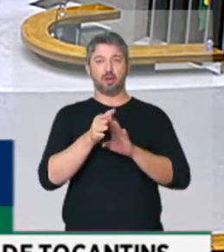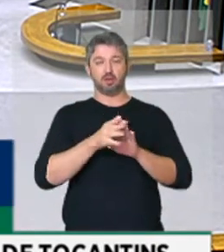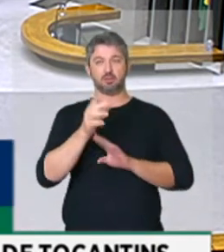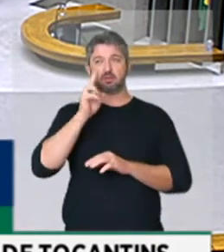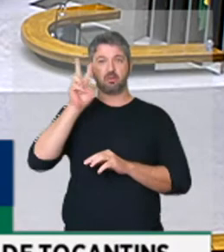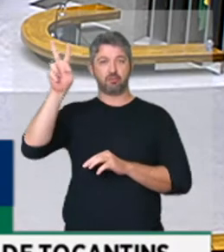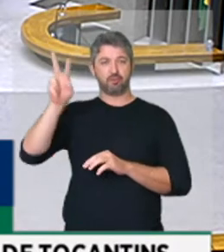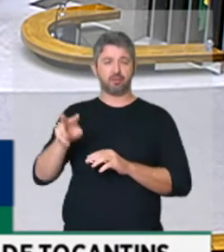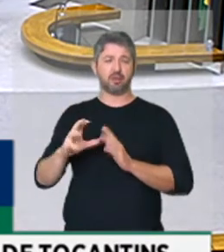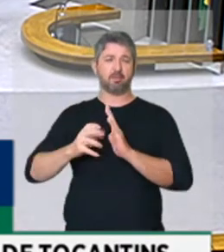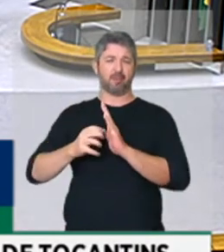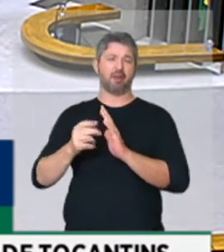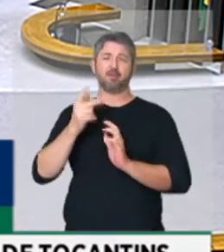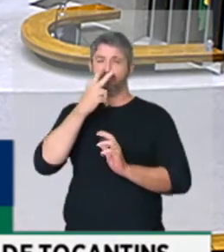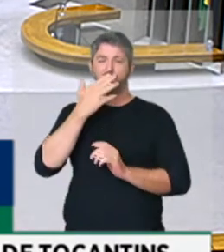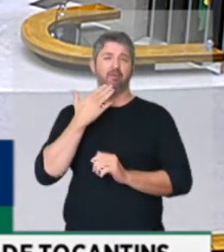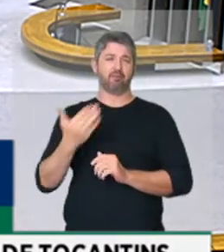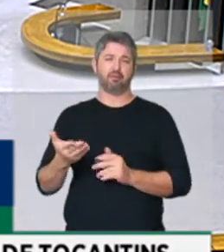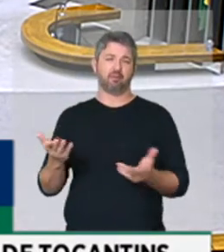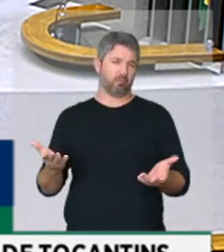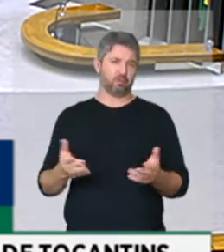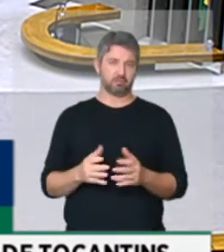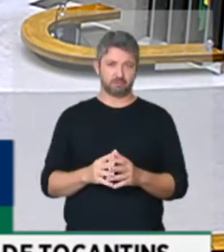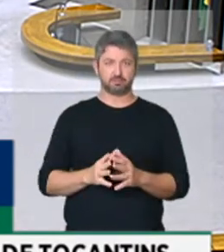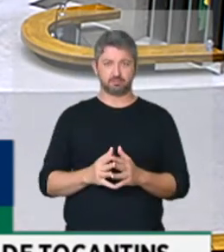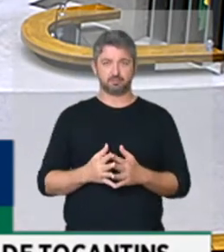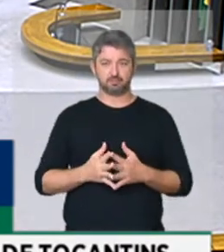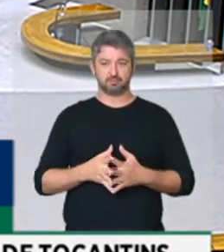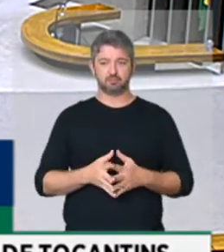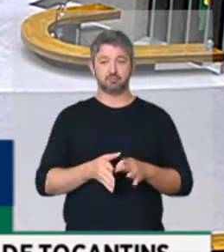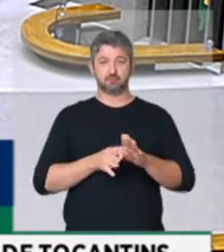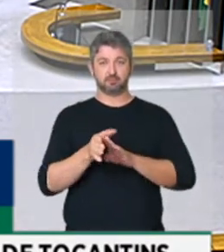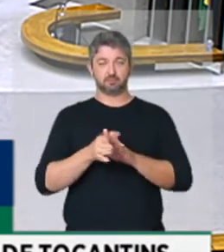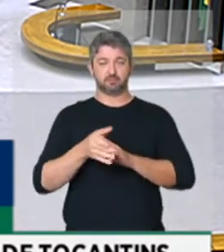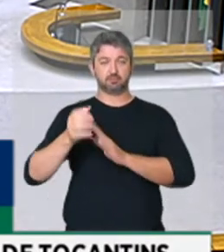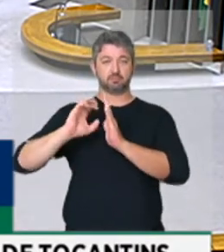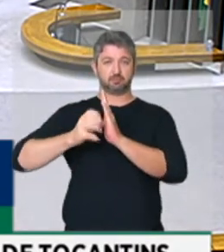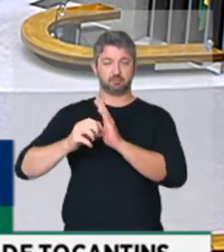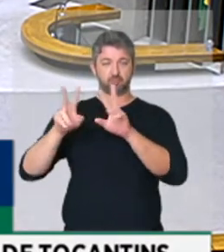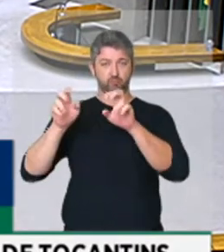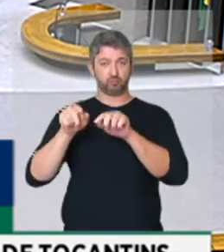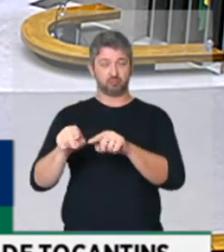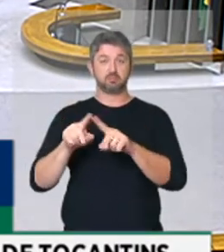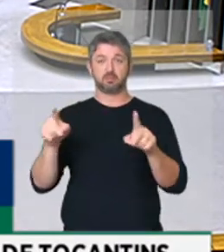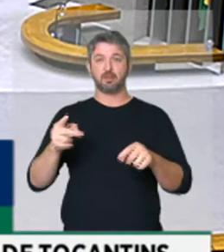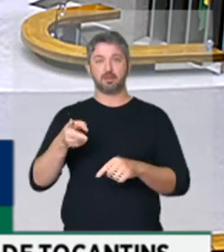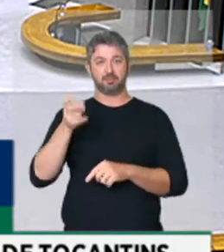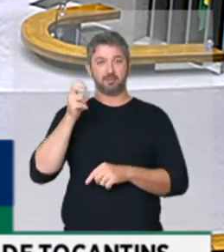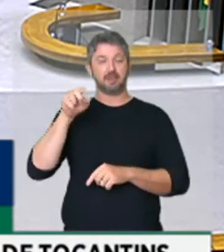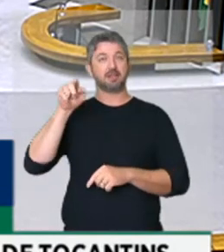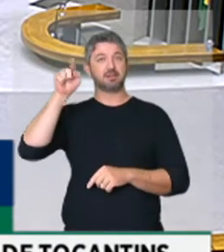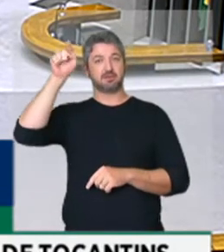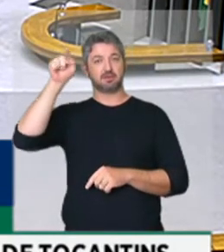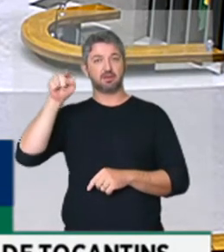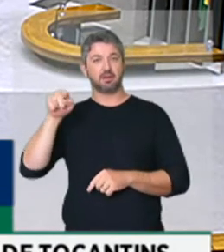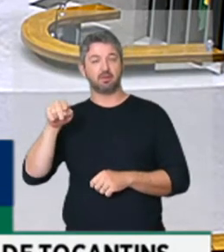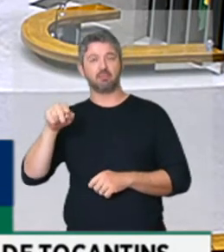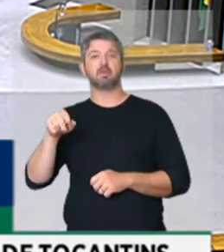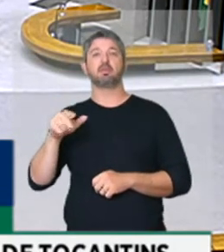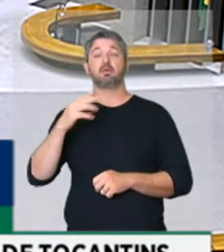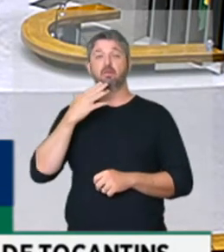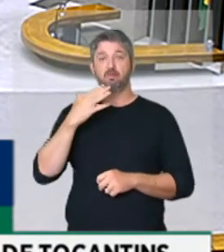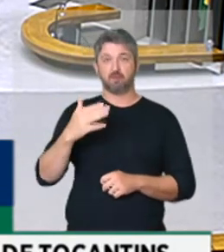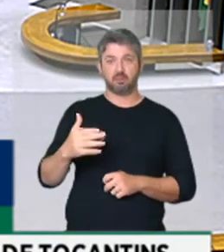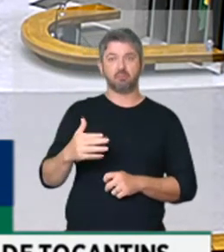das bancadas, todo mundo favoravelmente. Agora, orientação das bancadas sobre isso, mas a gente observa que a orientação favorável